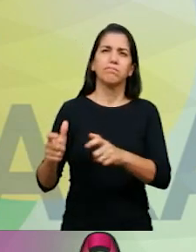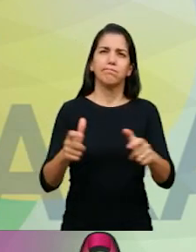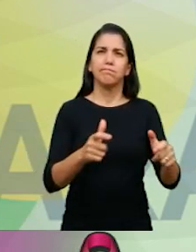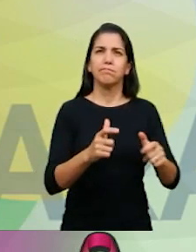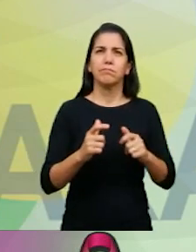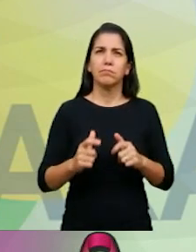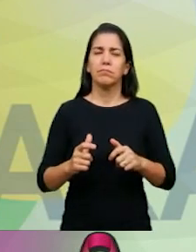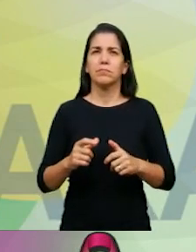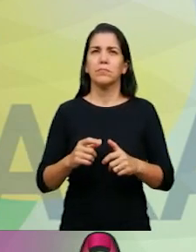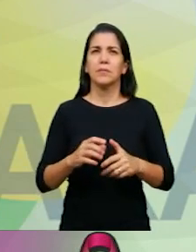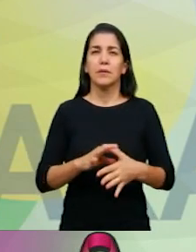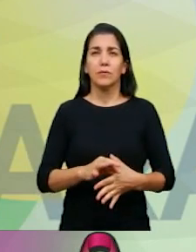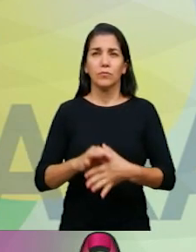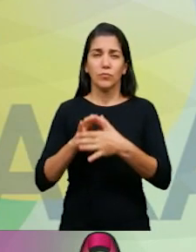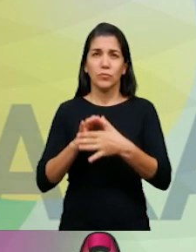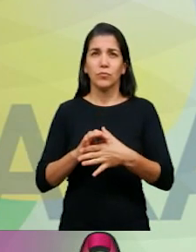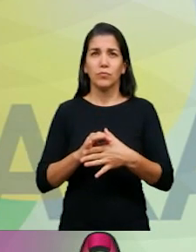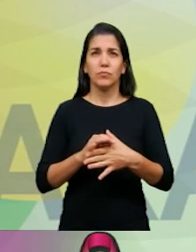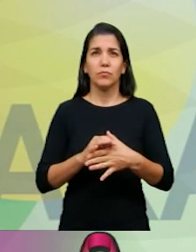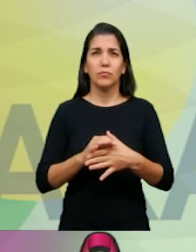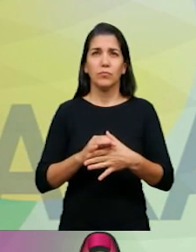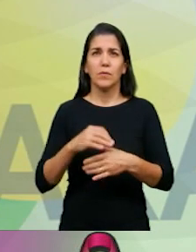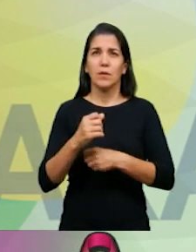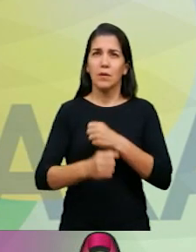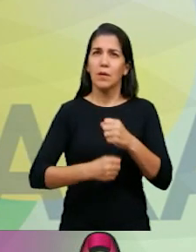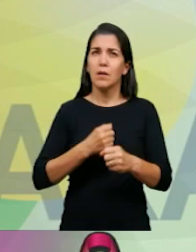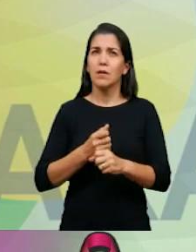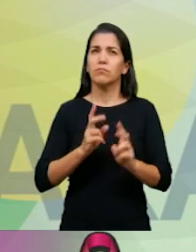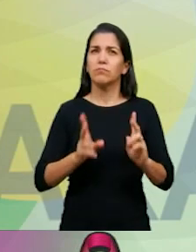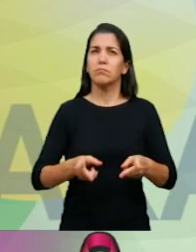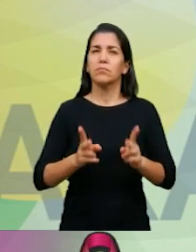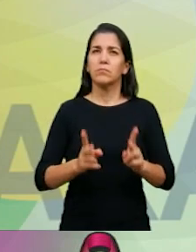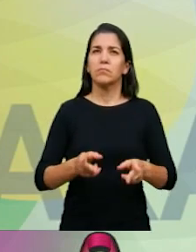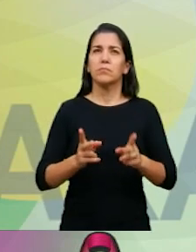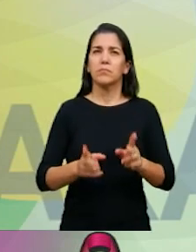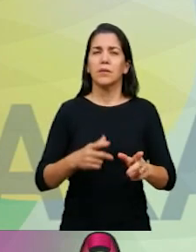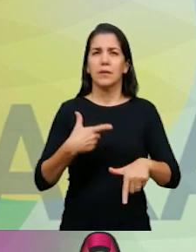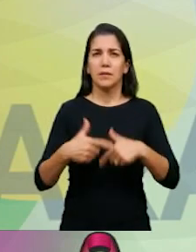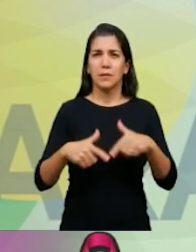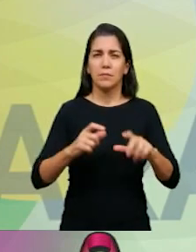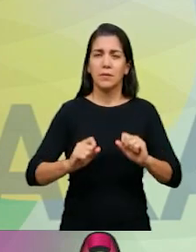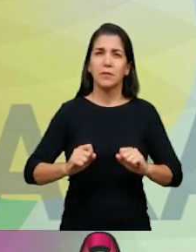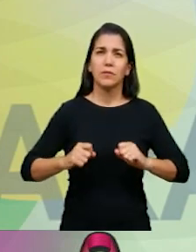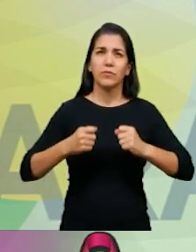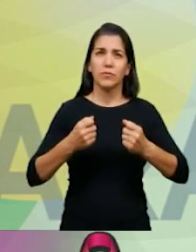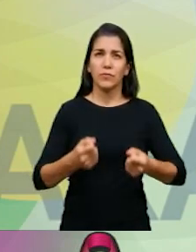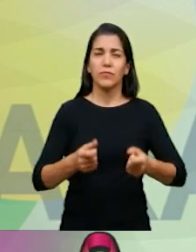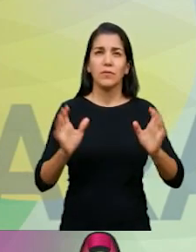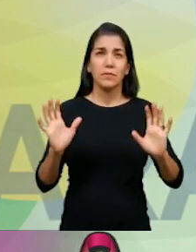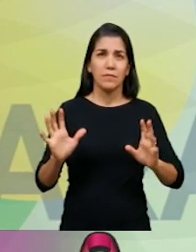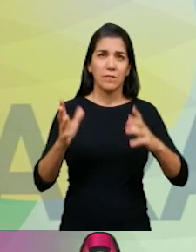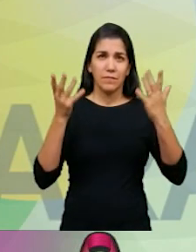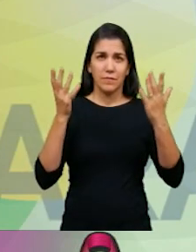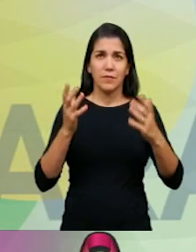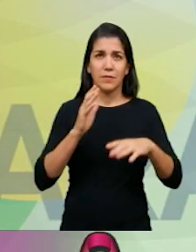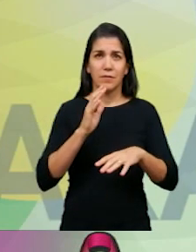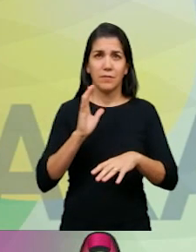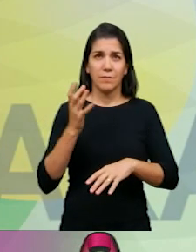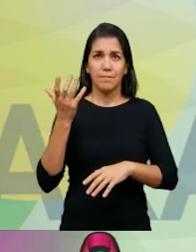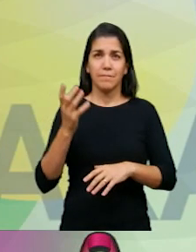anos estão trabalhando para trazer um pouco de diversão e lazer nos bairros aqui de